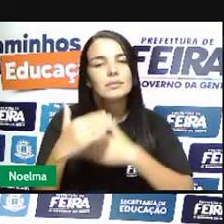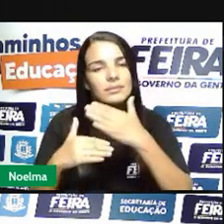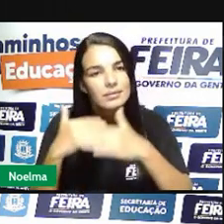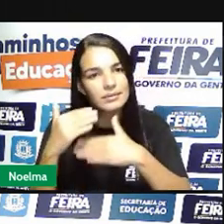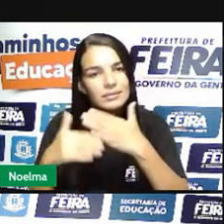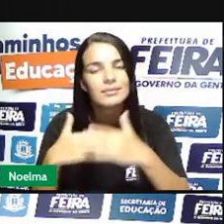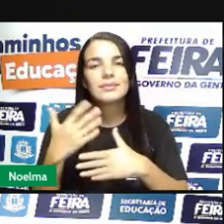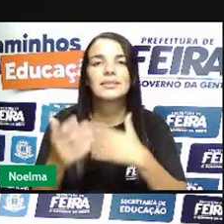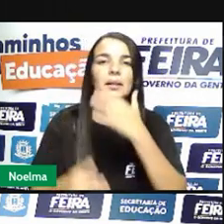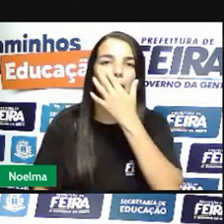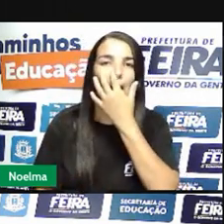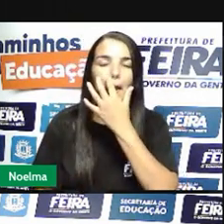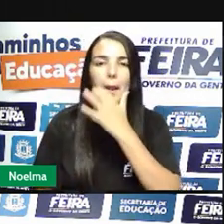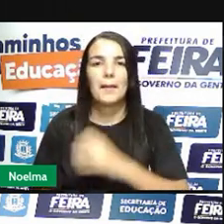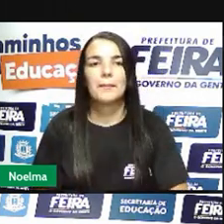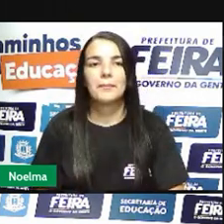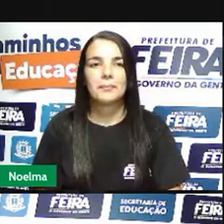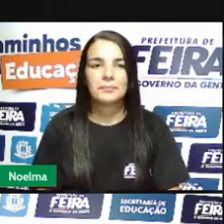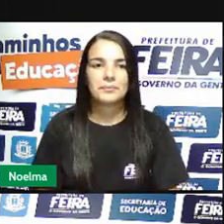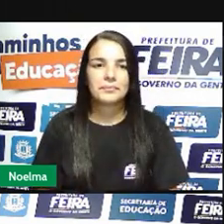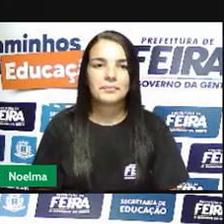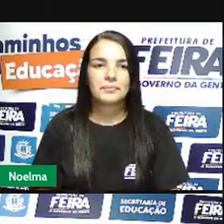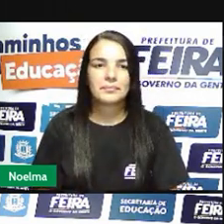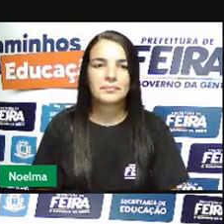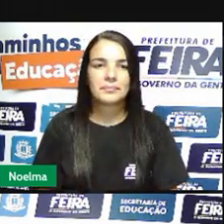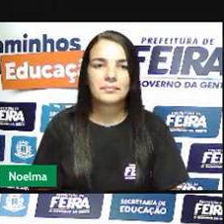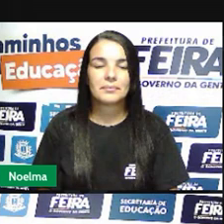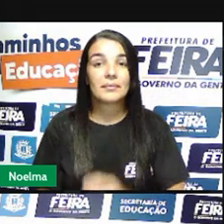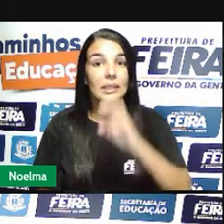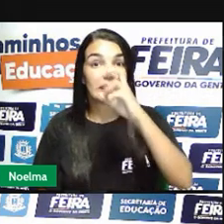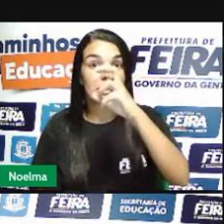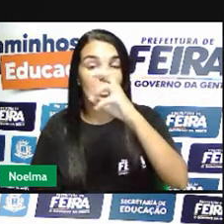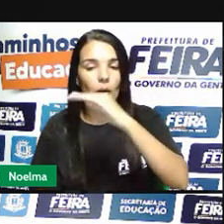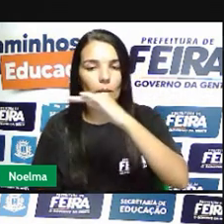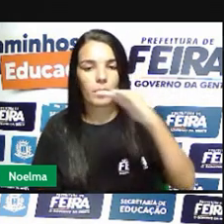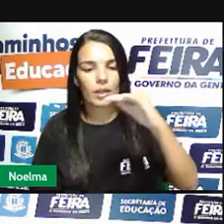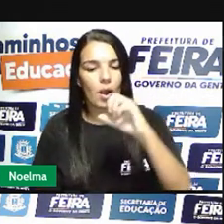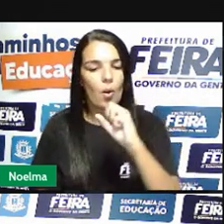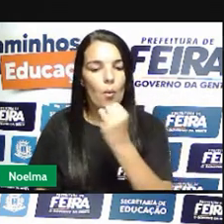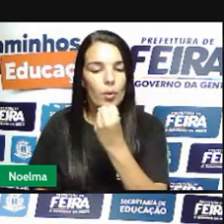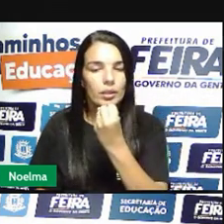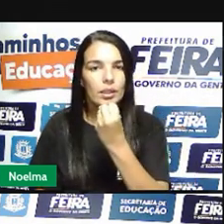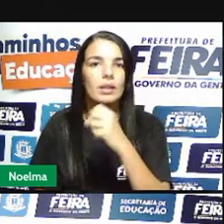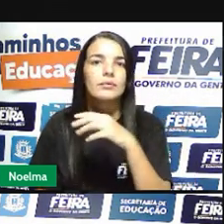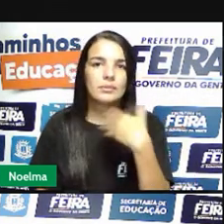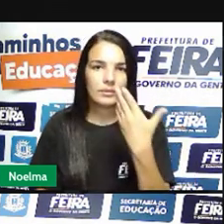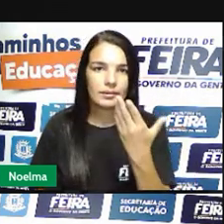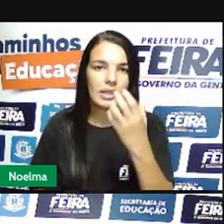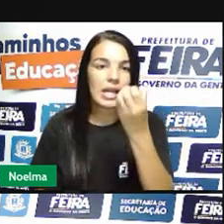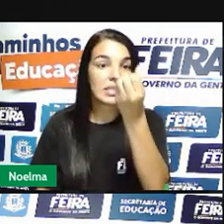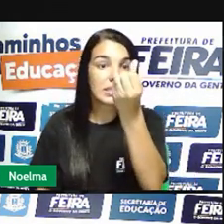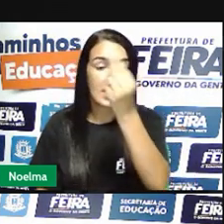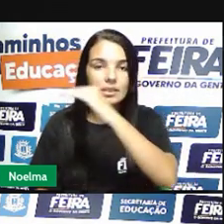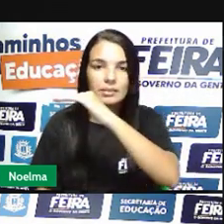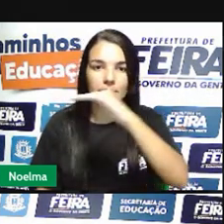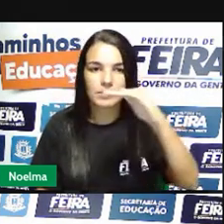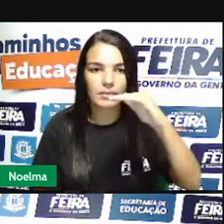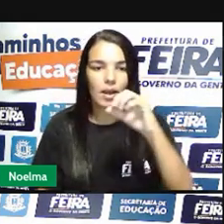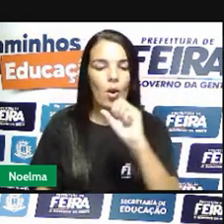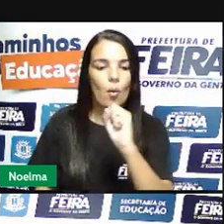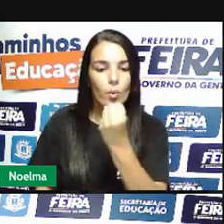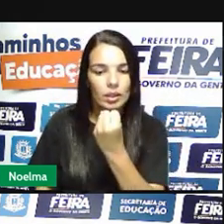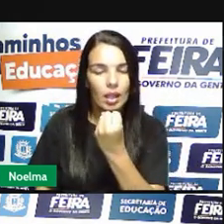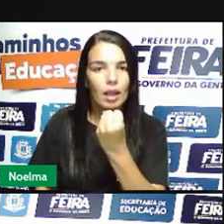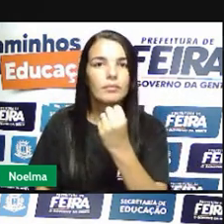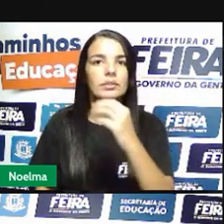koita vos quatro pedaços quatro oitavo cinco pedaços Cinco oitavos 6 pedaços